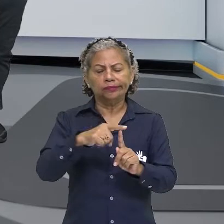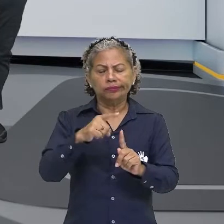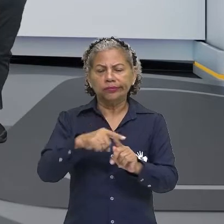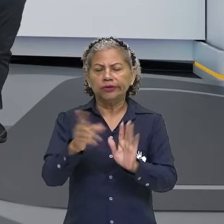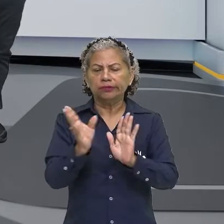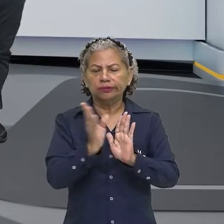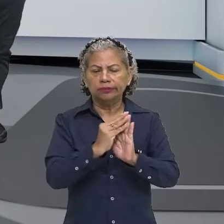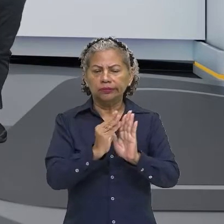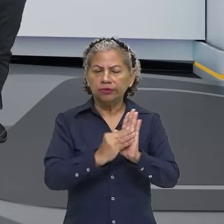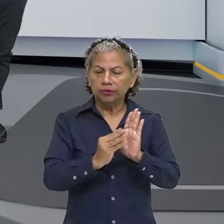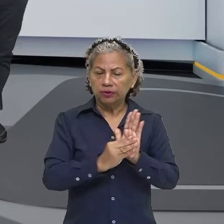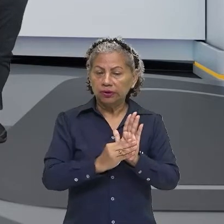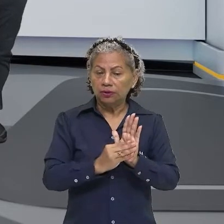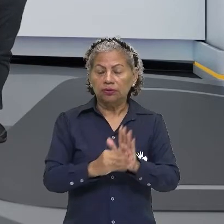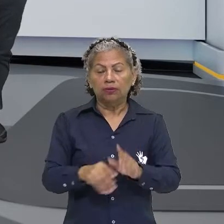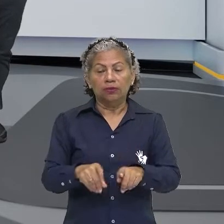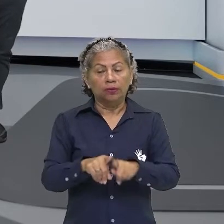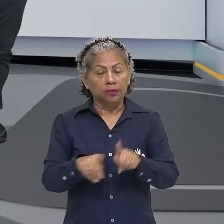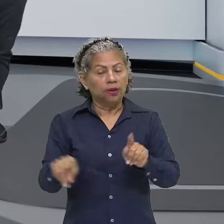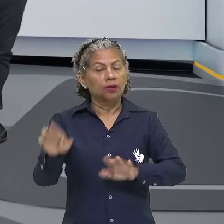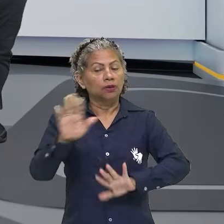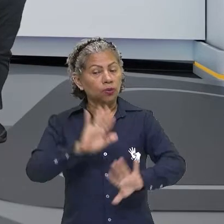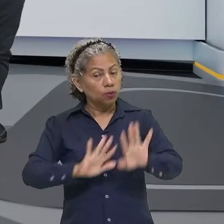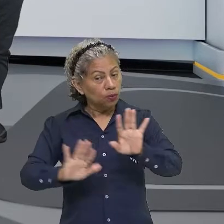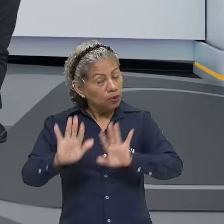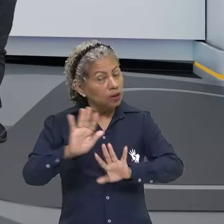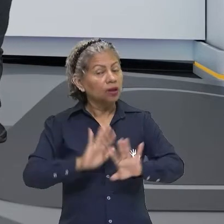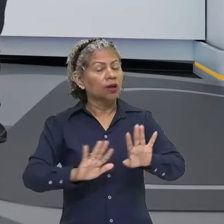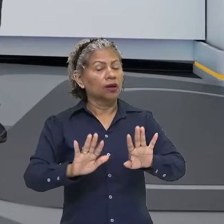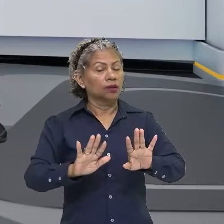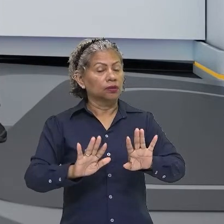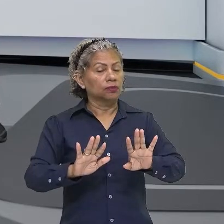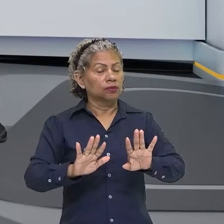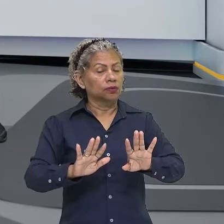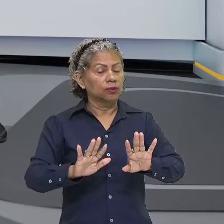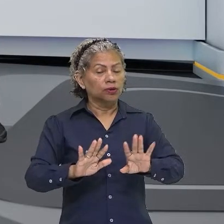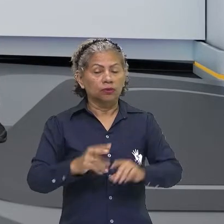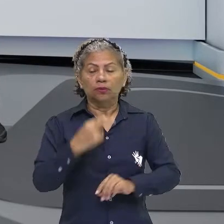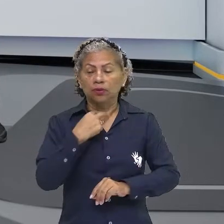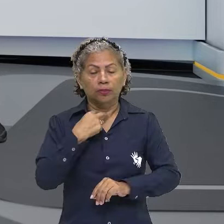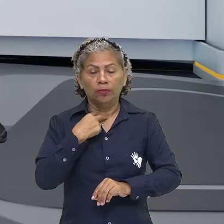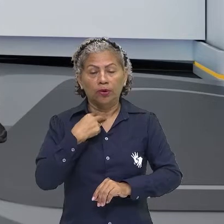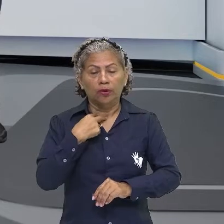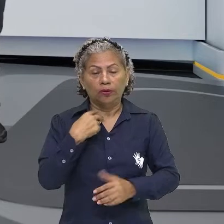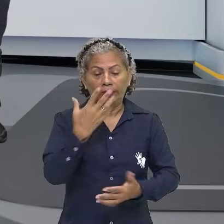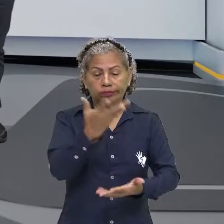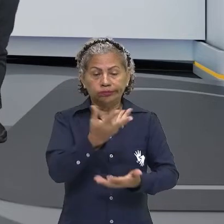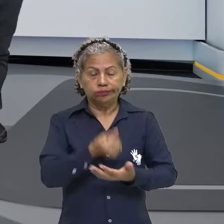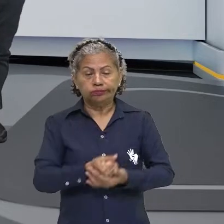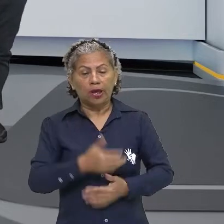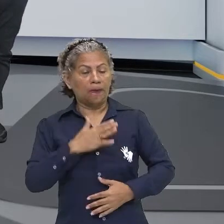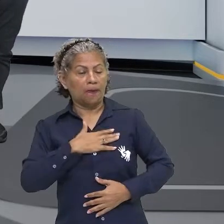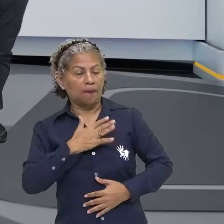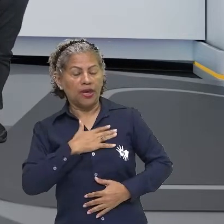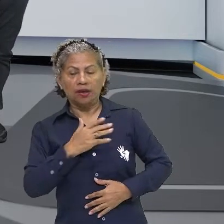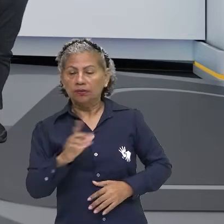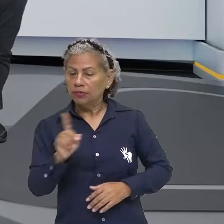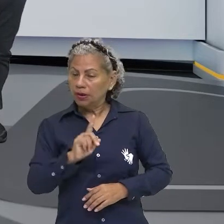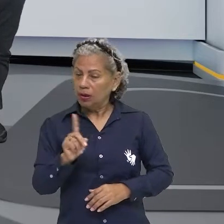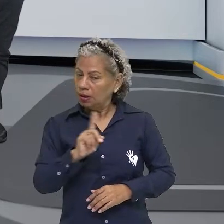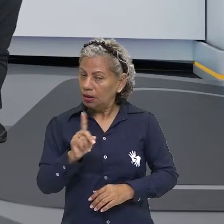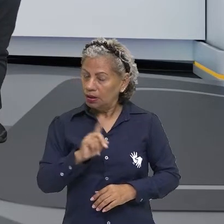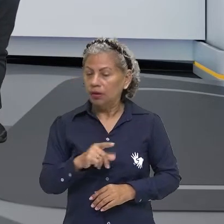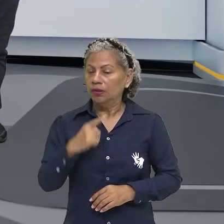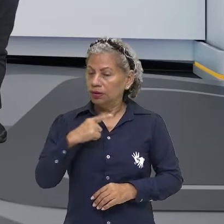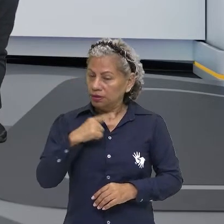Não significa que podemos usufruir deles ou tomar posse para benefício sem que tenhamos autorização, tá?